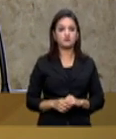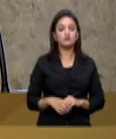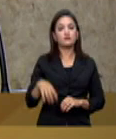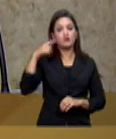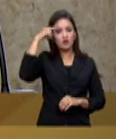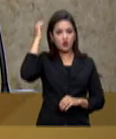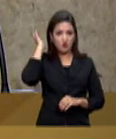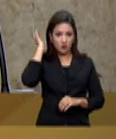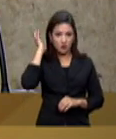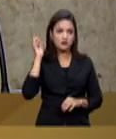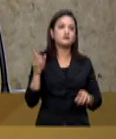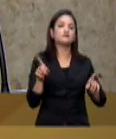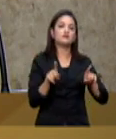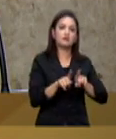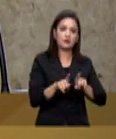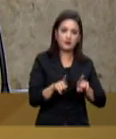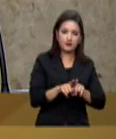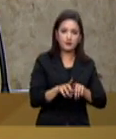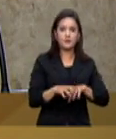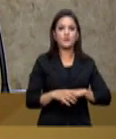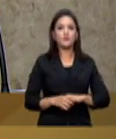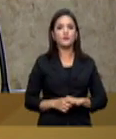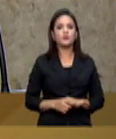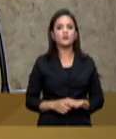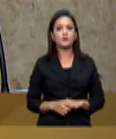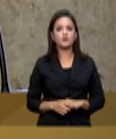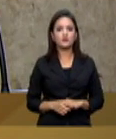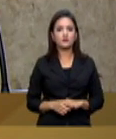Ministra Rosa Weber conhece parcialmente e julga improcedente.